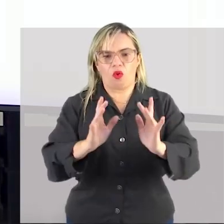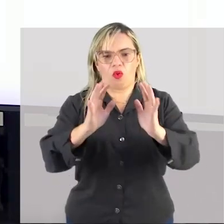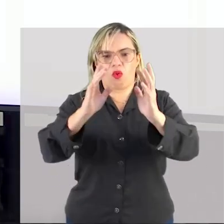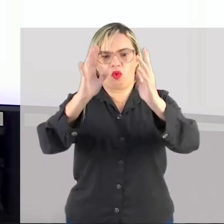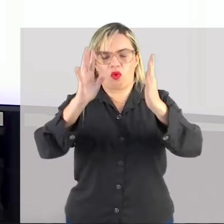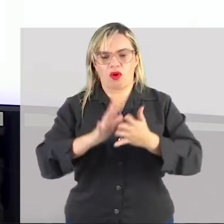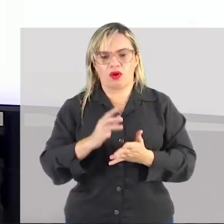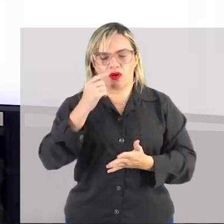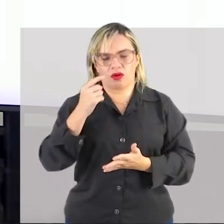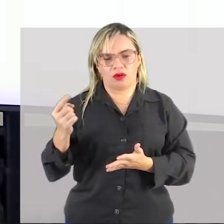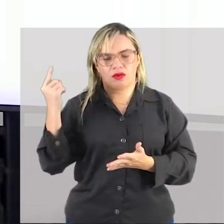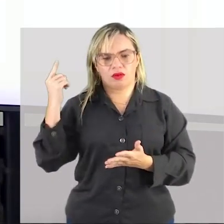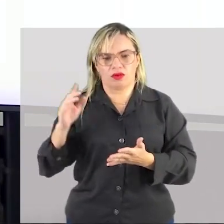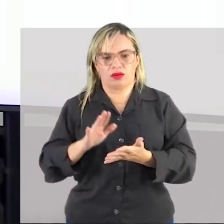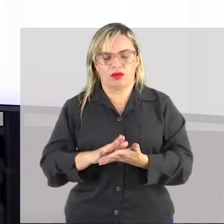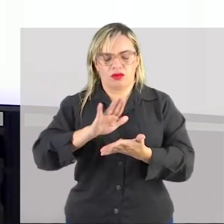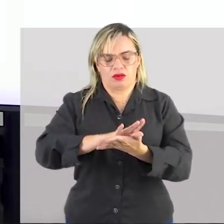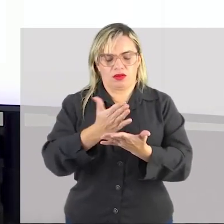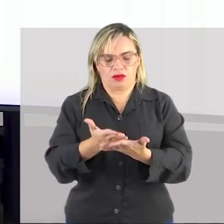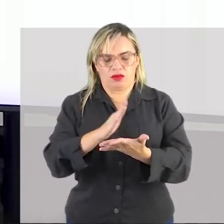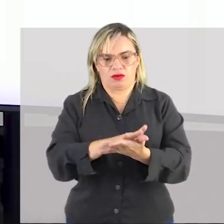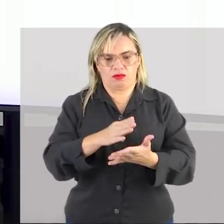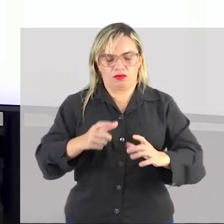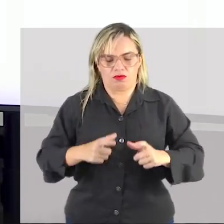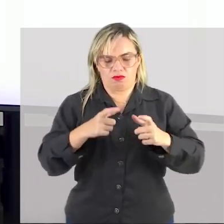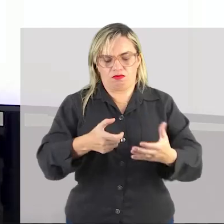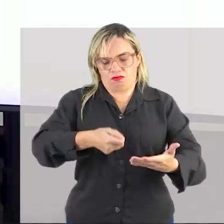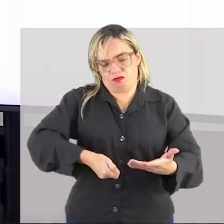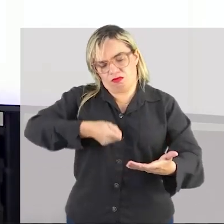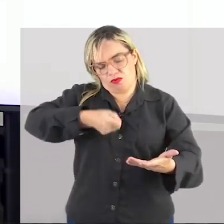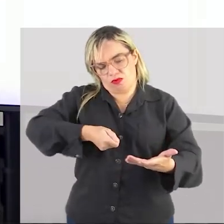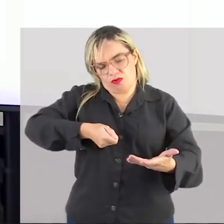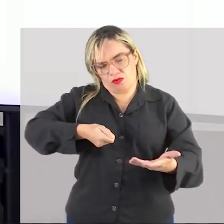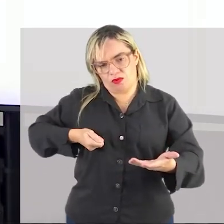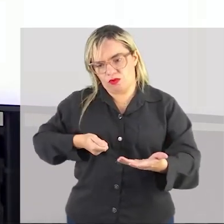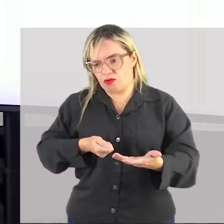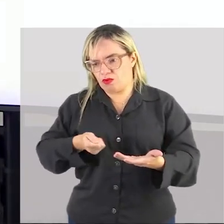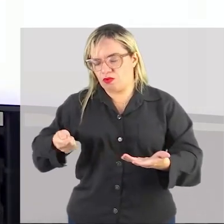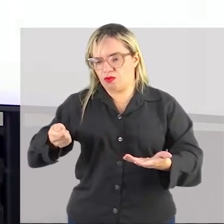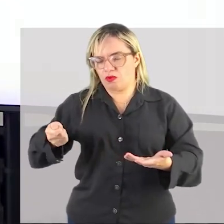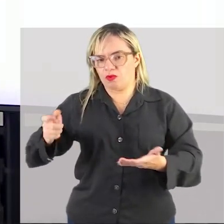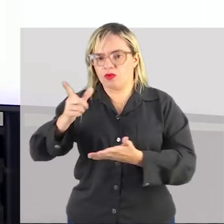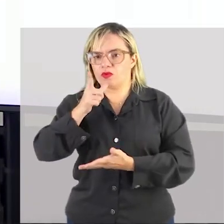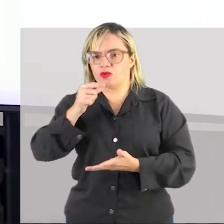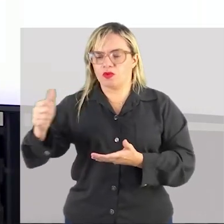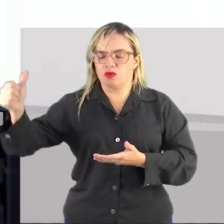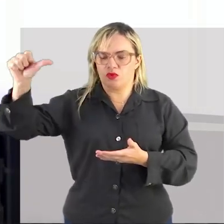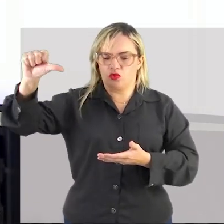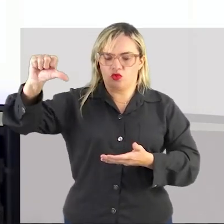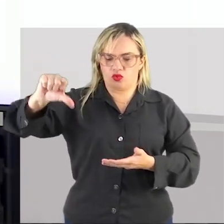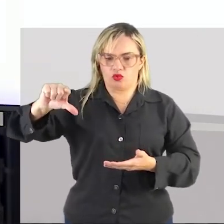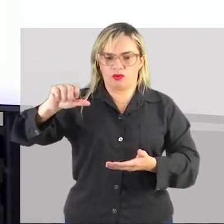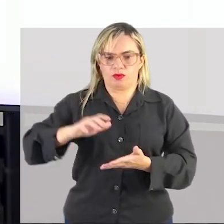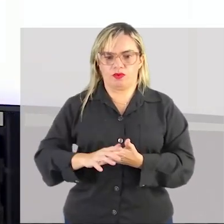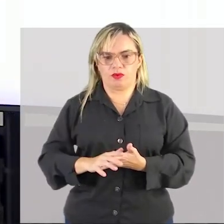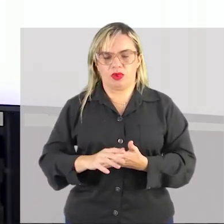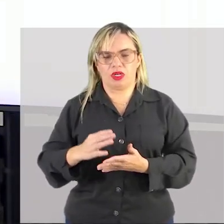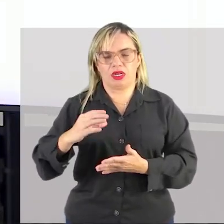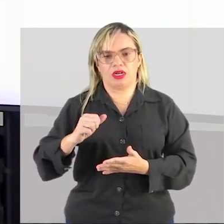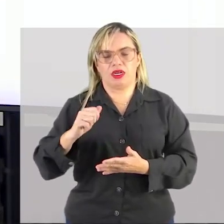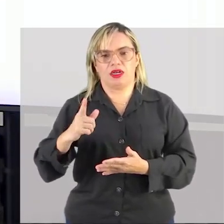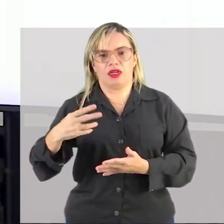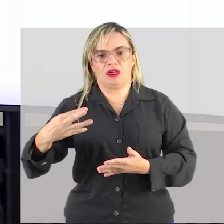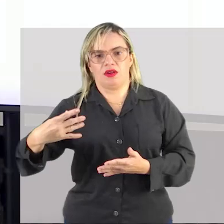Ah, tu terminou de fritar alguma coisa, pegou aquela frigideira, colocou debaixo da torneira, caiu uma gota,